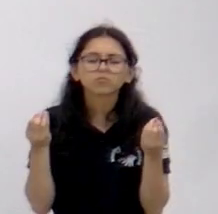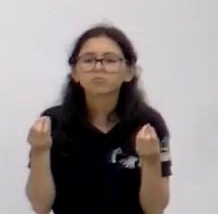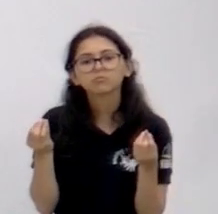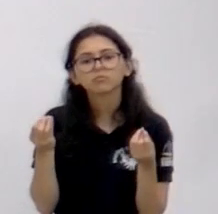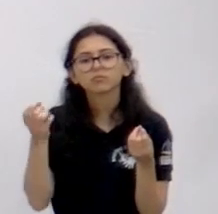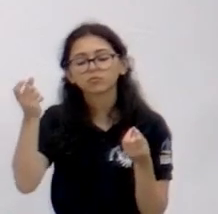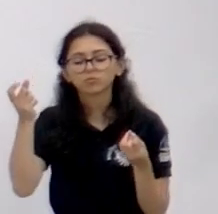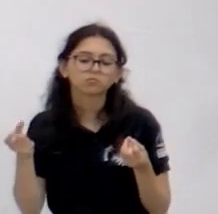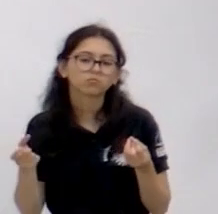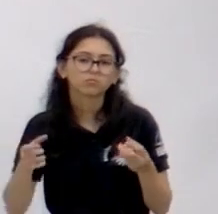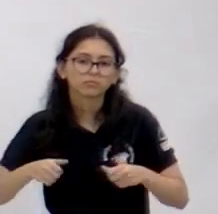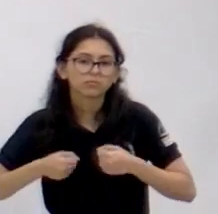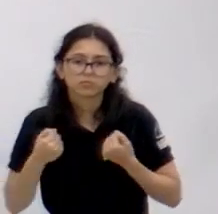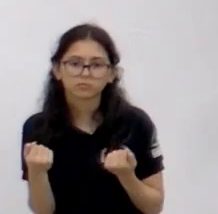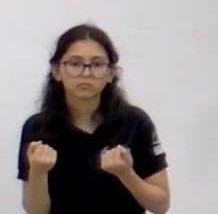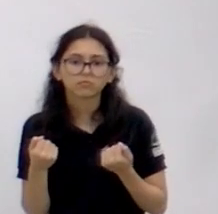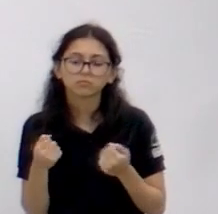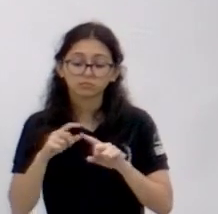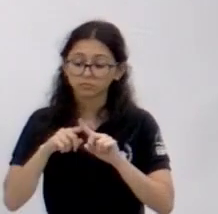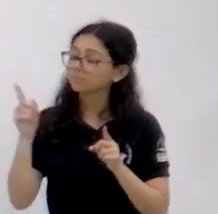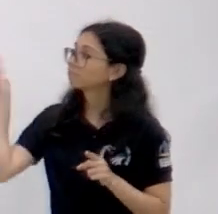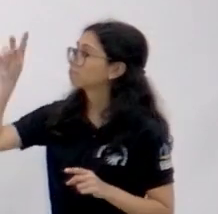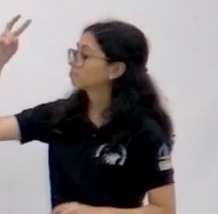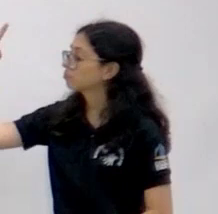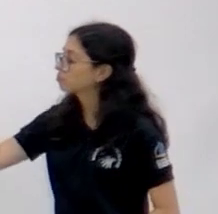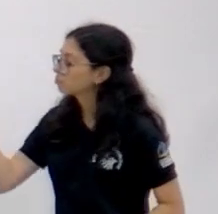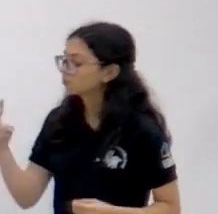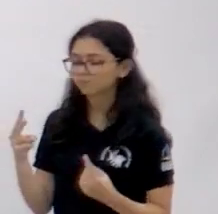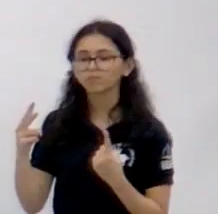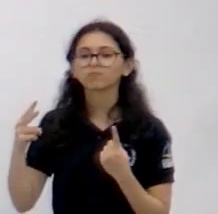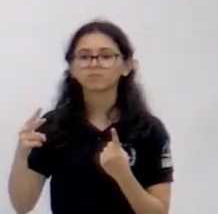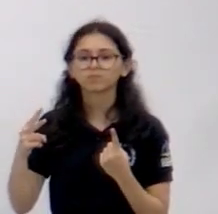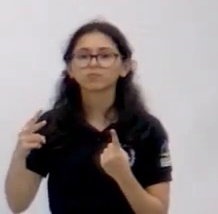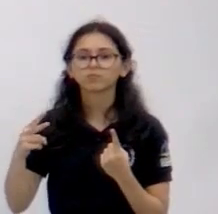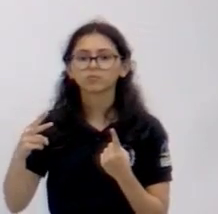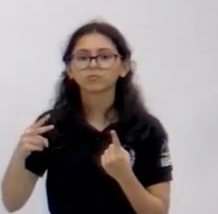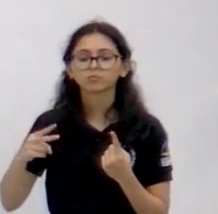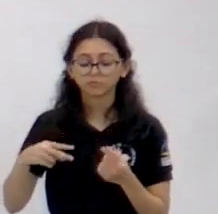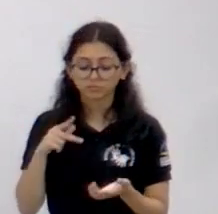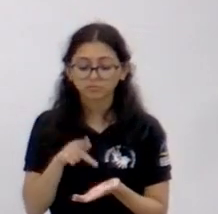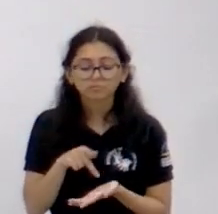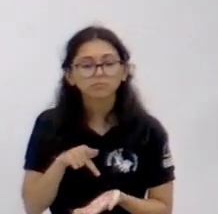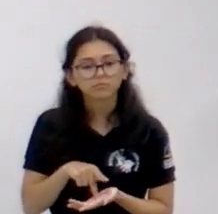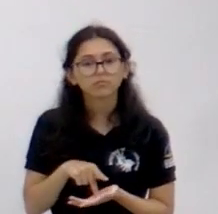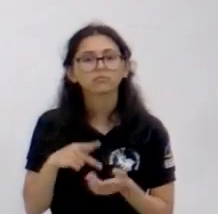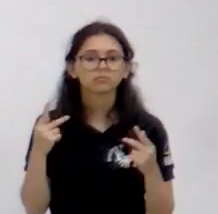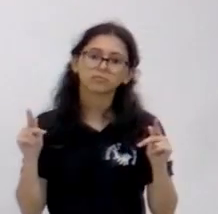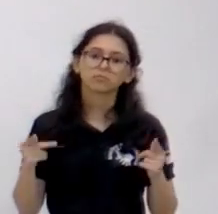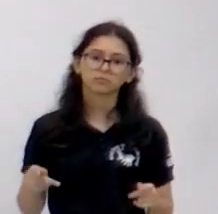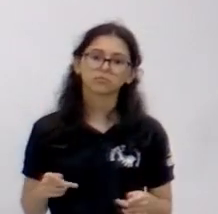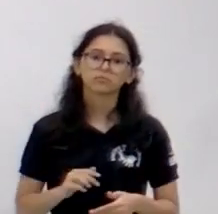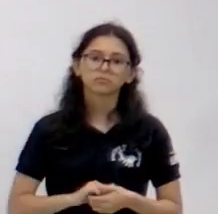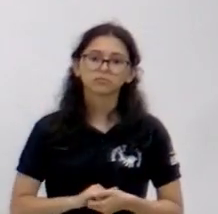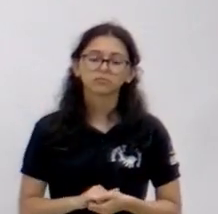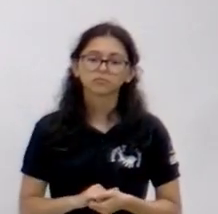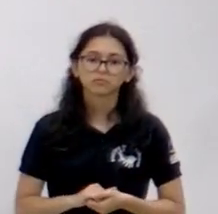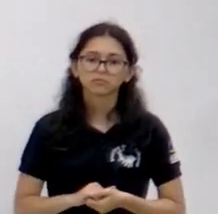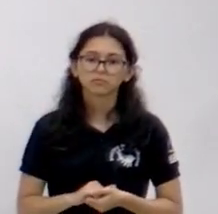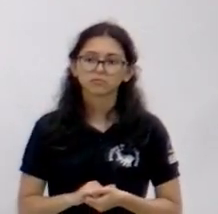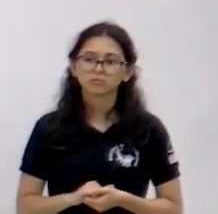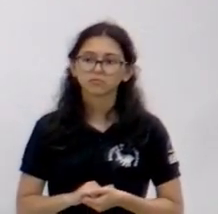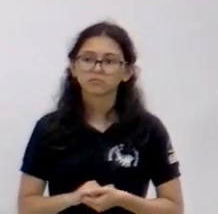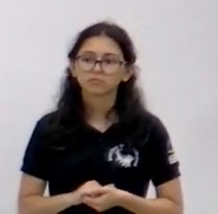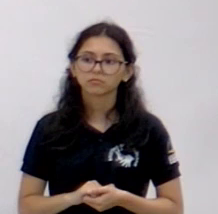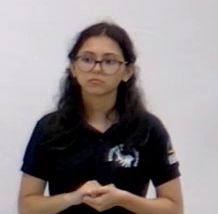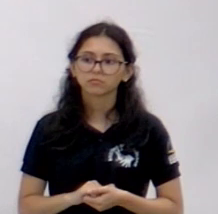digam. Mas Deus viu naquele homem o que ele não conseguia enxergar.